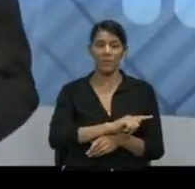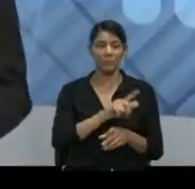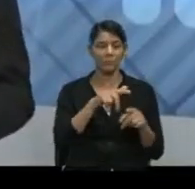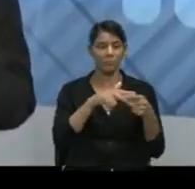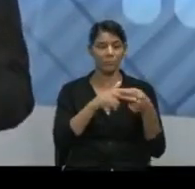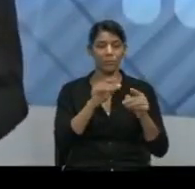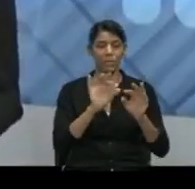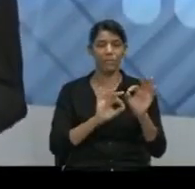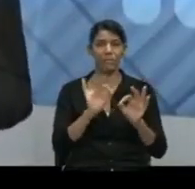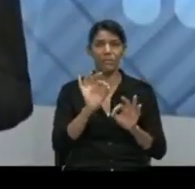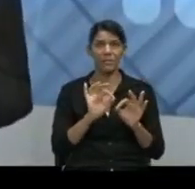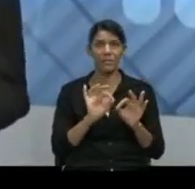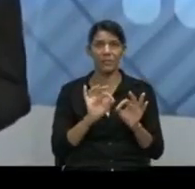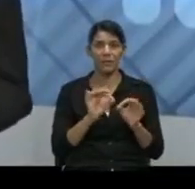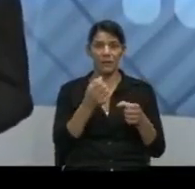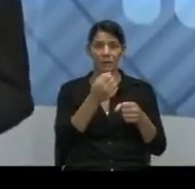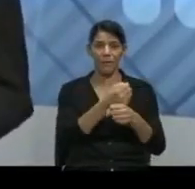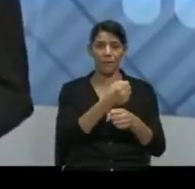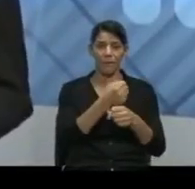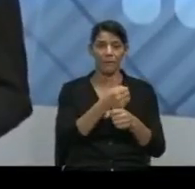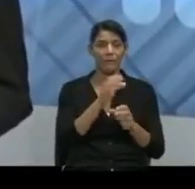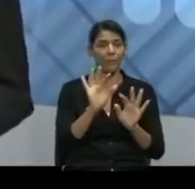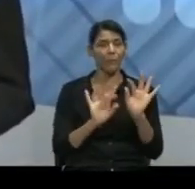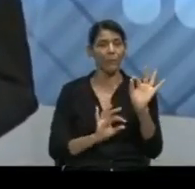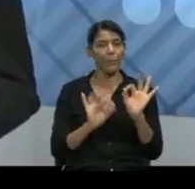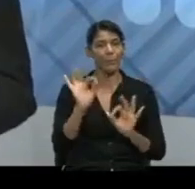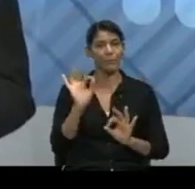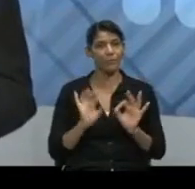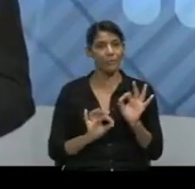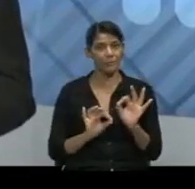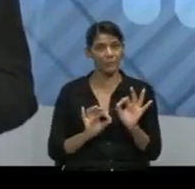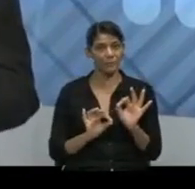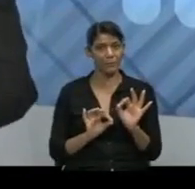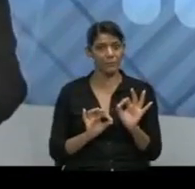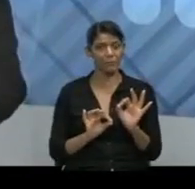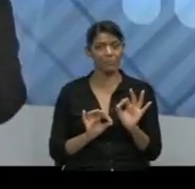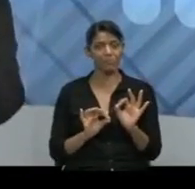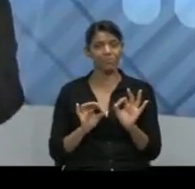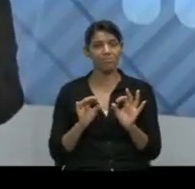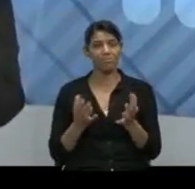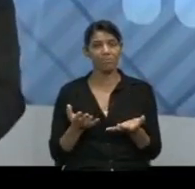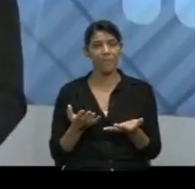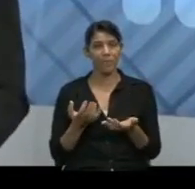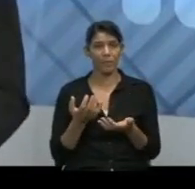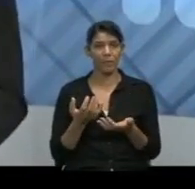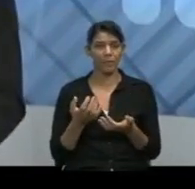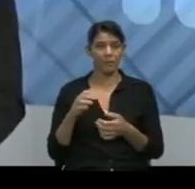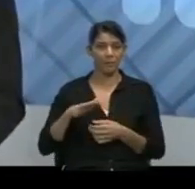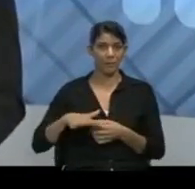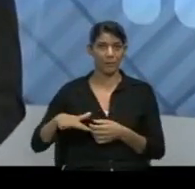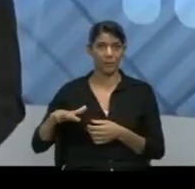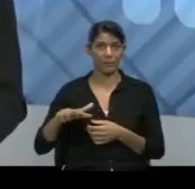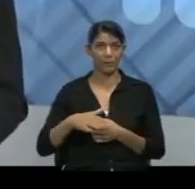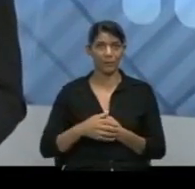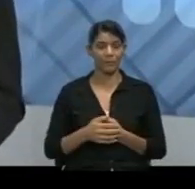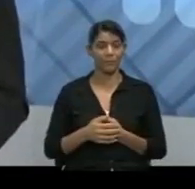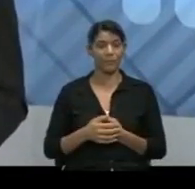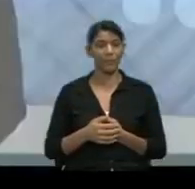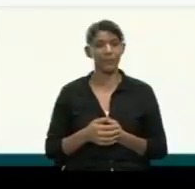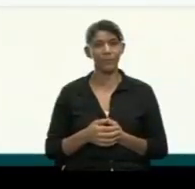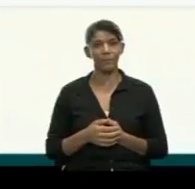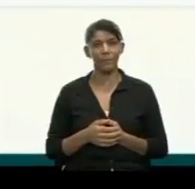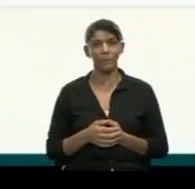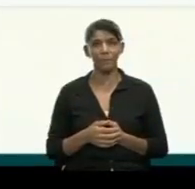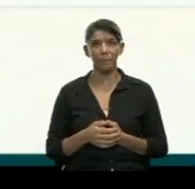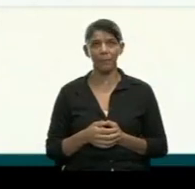montar, fazer a locação desse nosso projeto na obra ali no campo, tá? Então, retornando para o